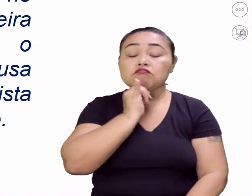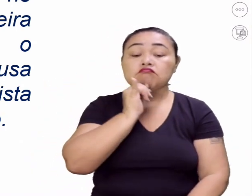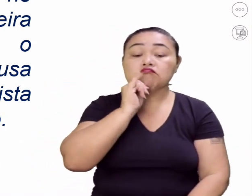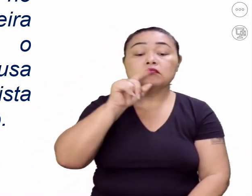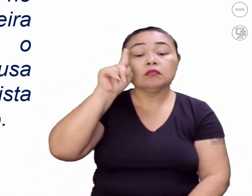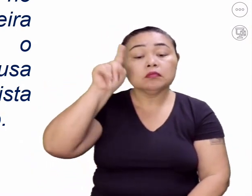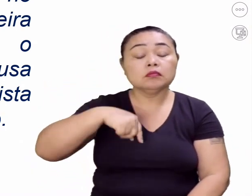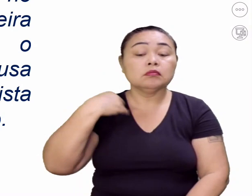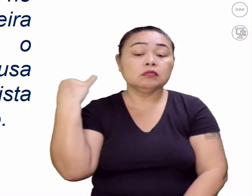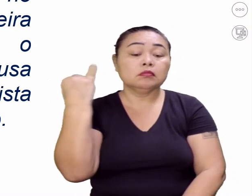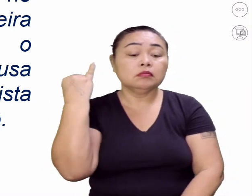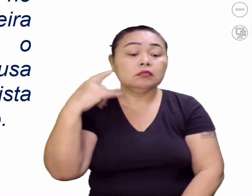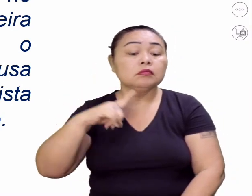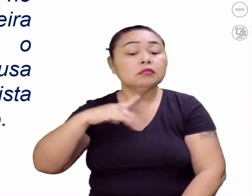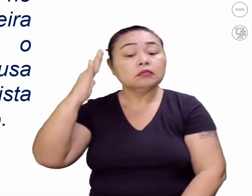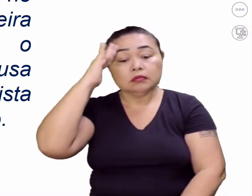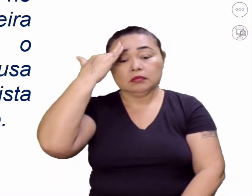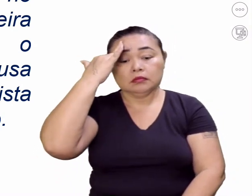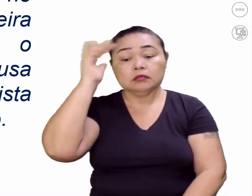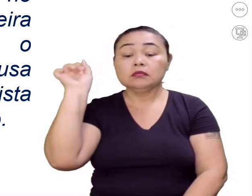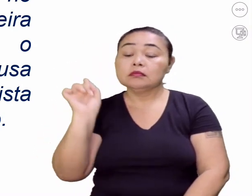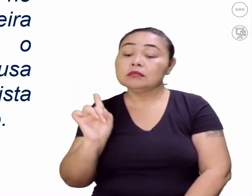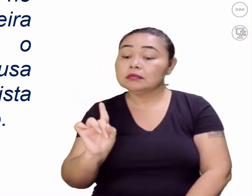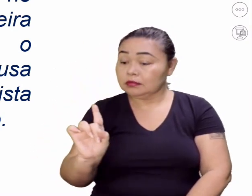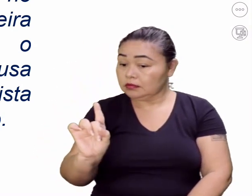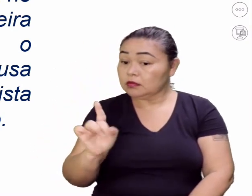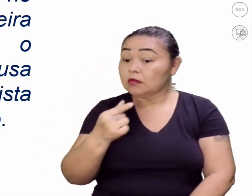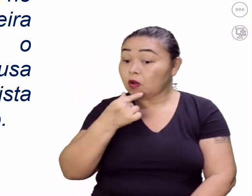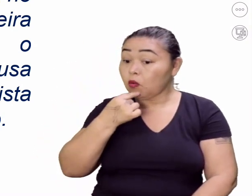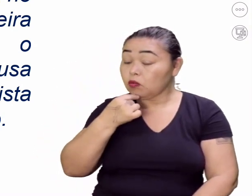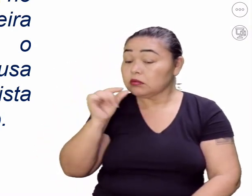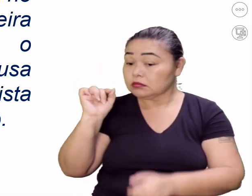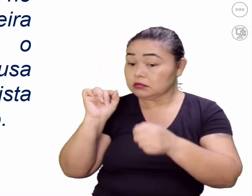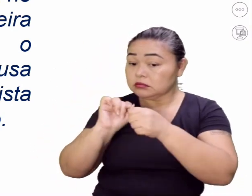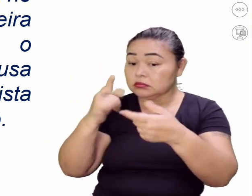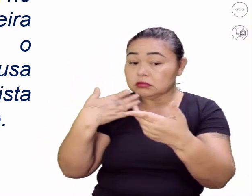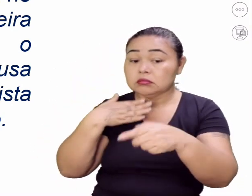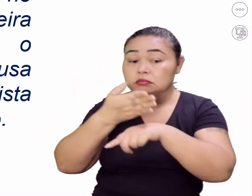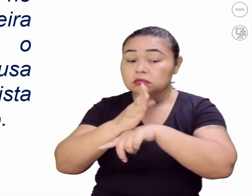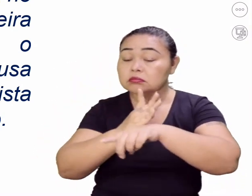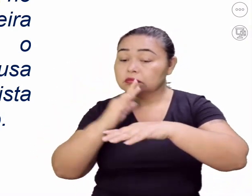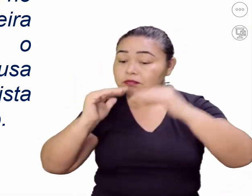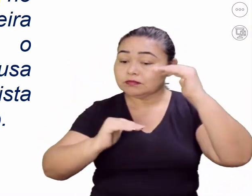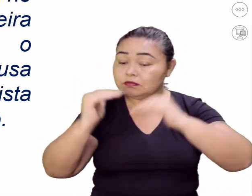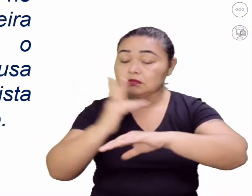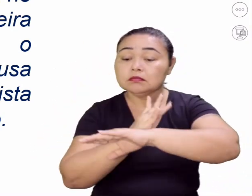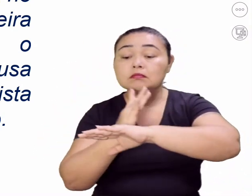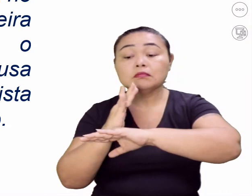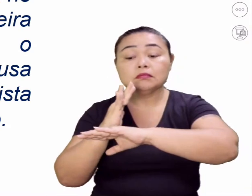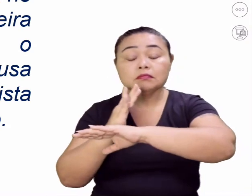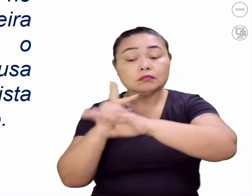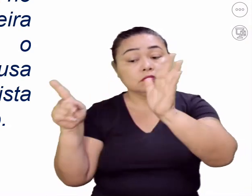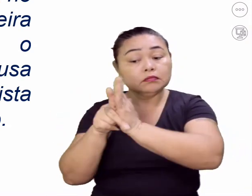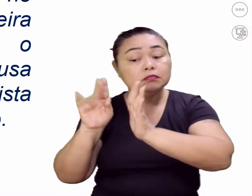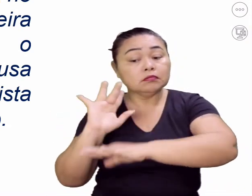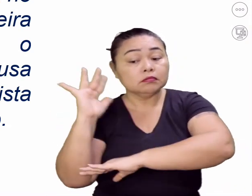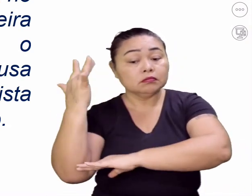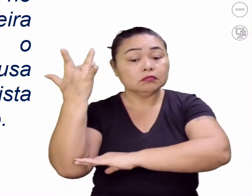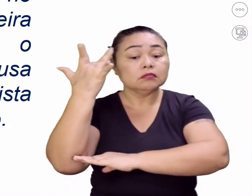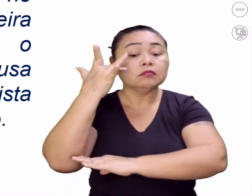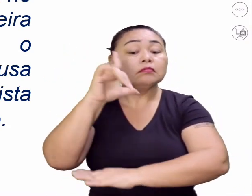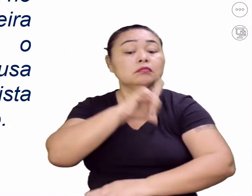é fundamental para se compreender que a interferência humana no equilíbrio natural tende a acontecer de